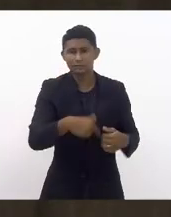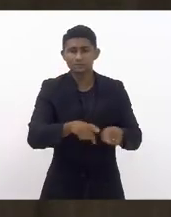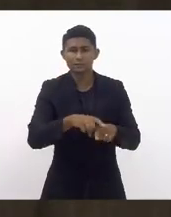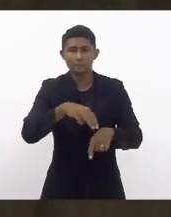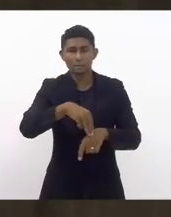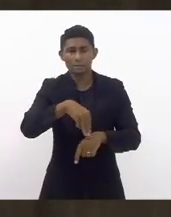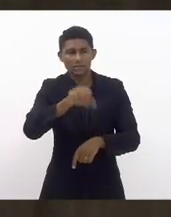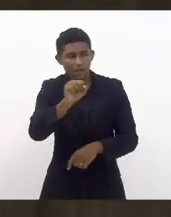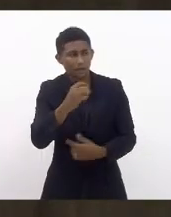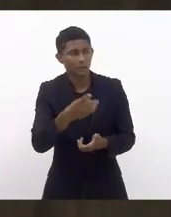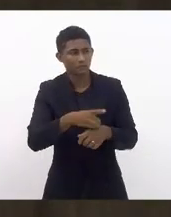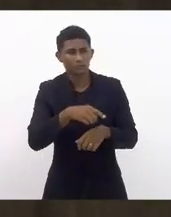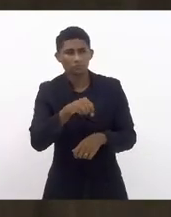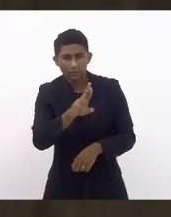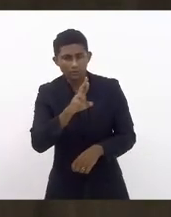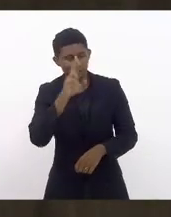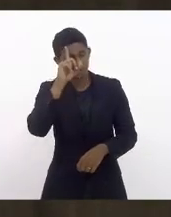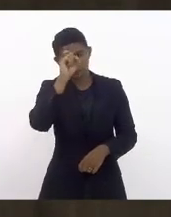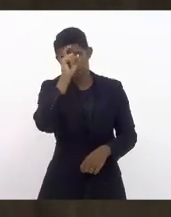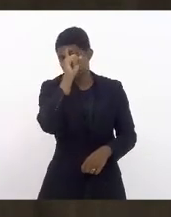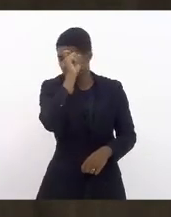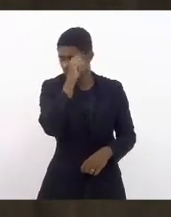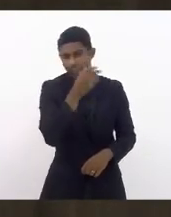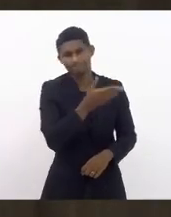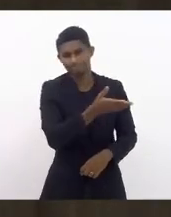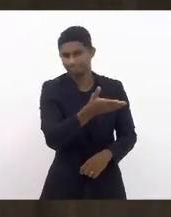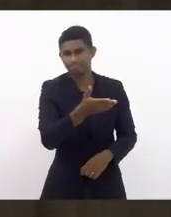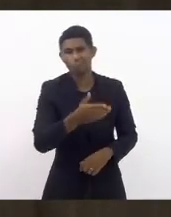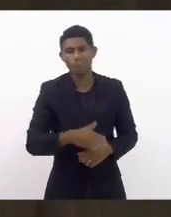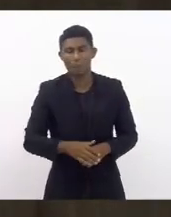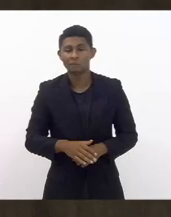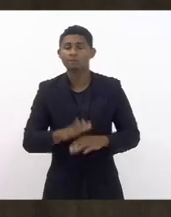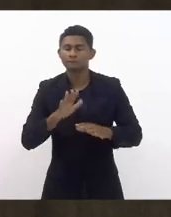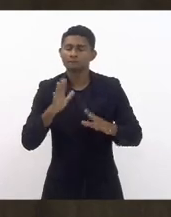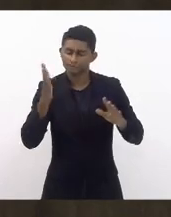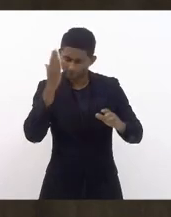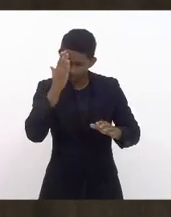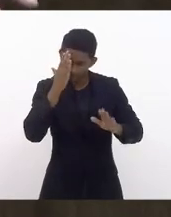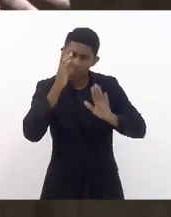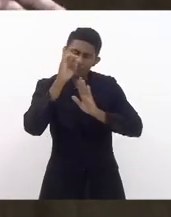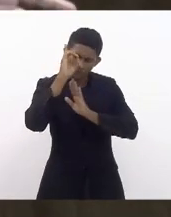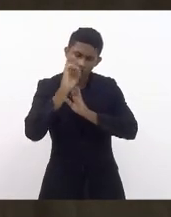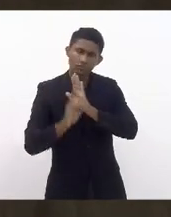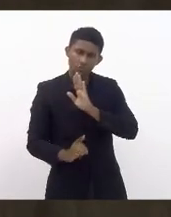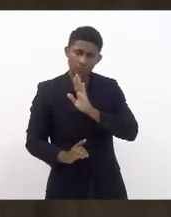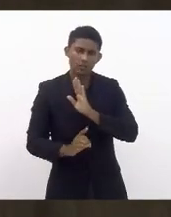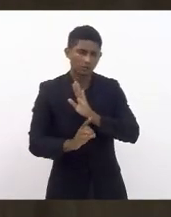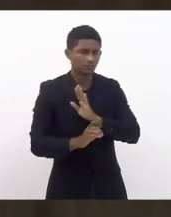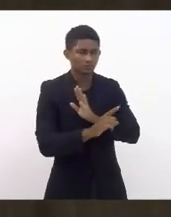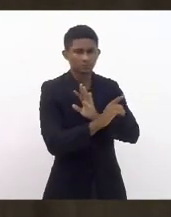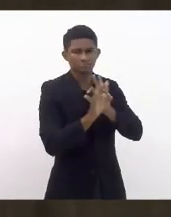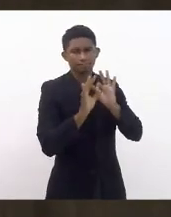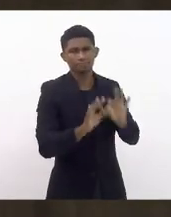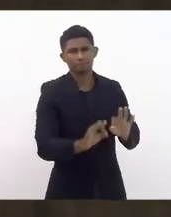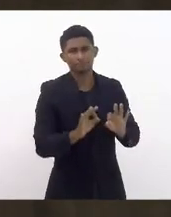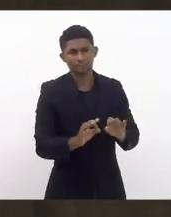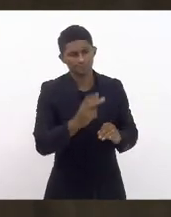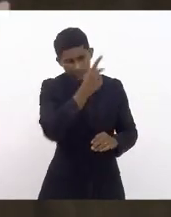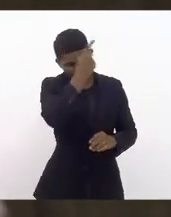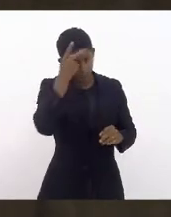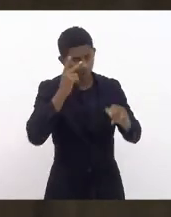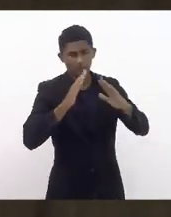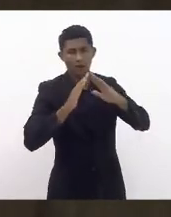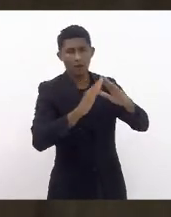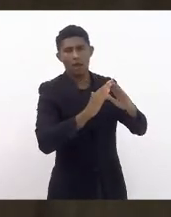de fazer um doutorado, que é um direito de quem mora na Zona Oeste, de quem mora na